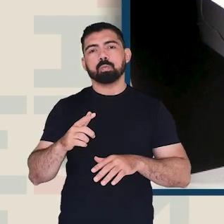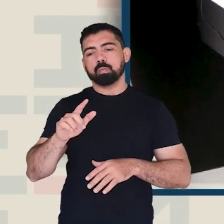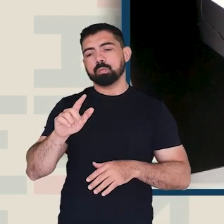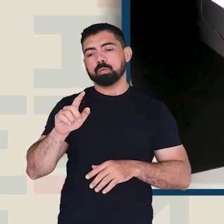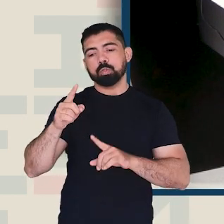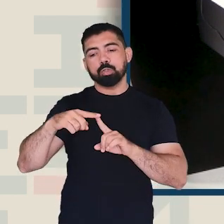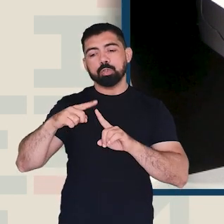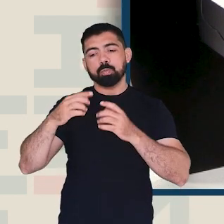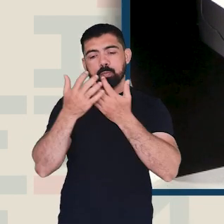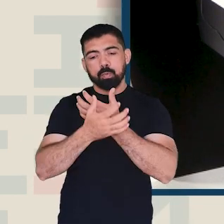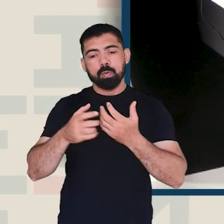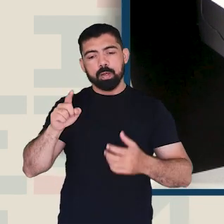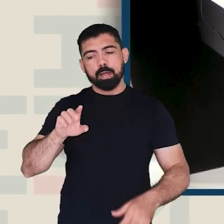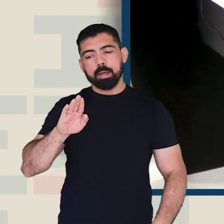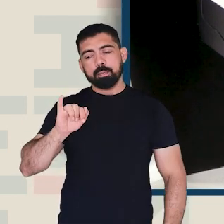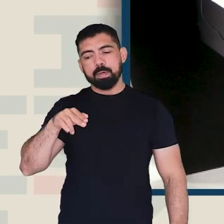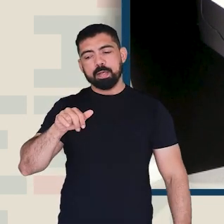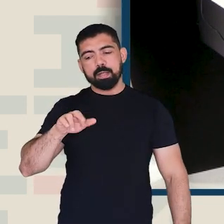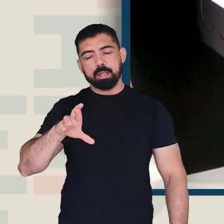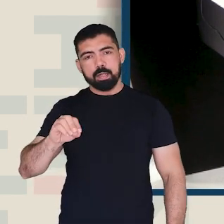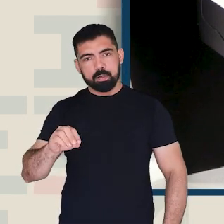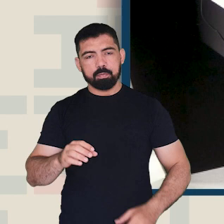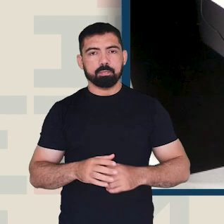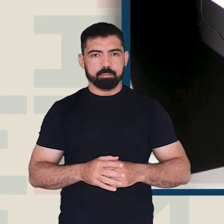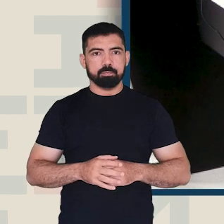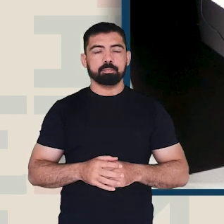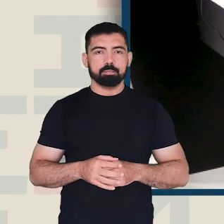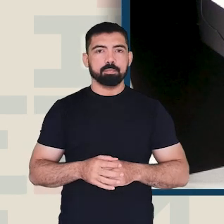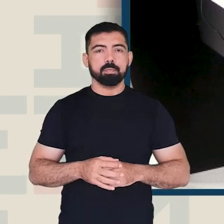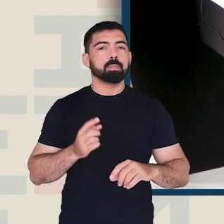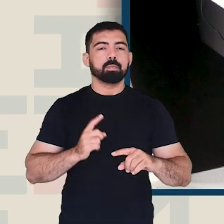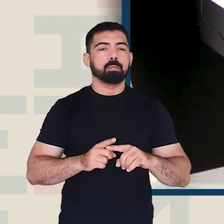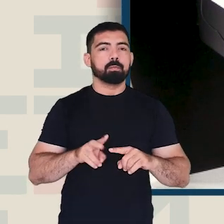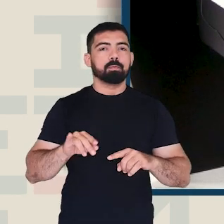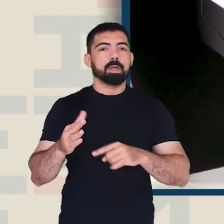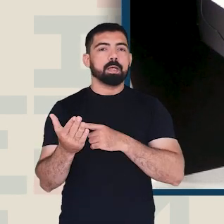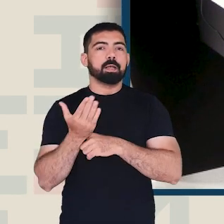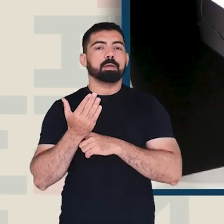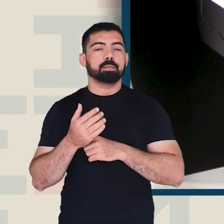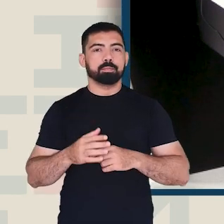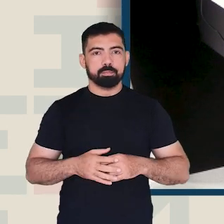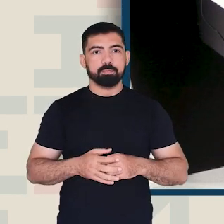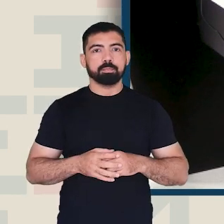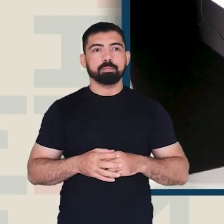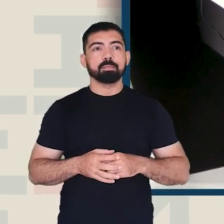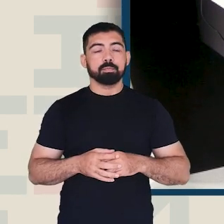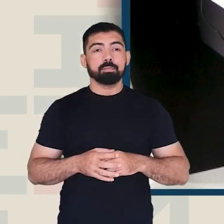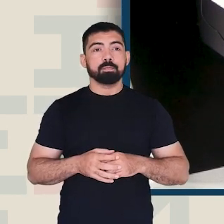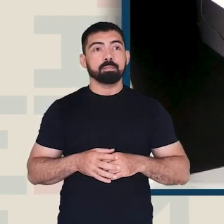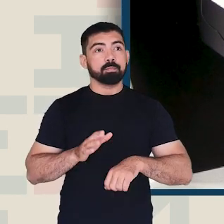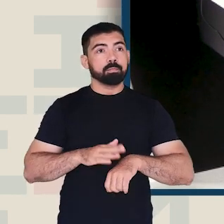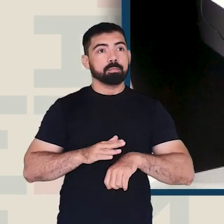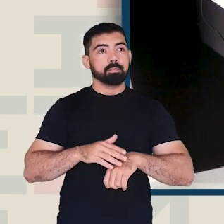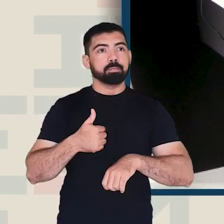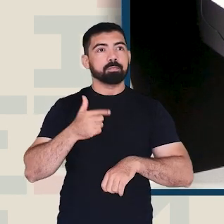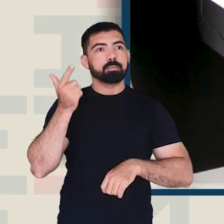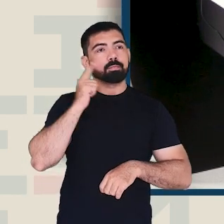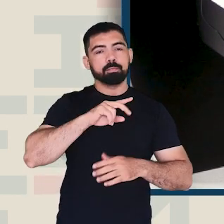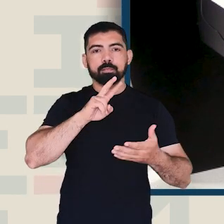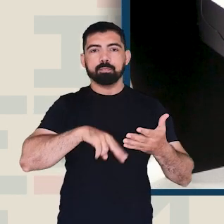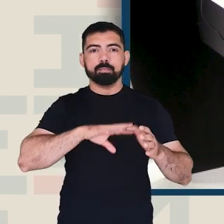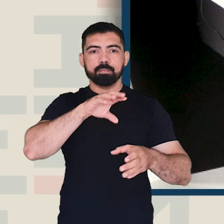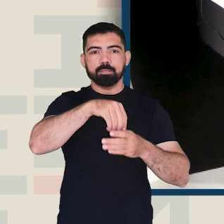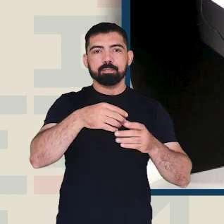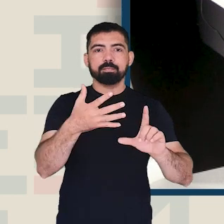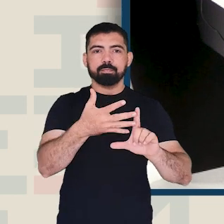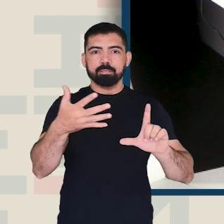é binário, qual gênero musical é ternário, qual gênero musical é quaternário, porque isso vai me ajudar até a me encontrar numa leitura de cifra,